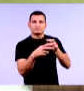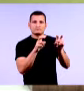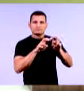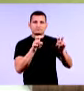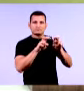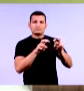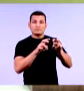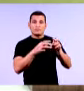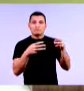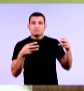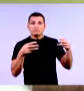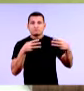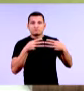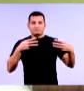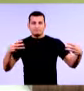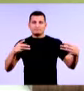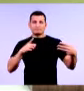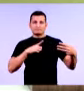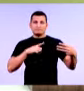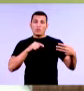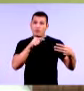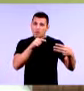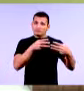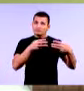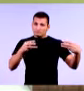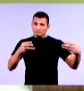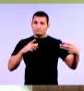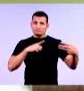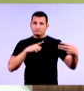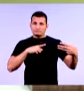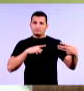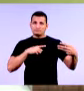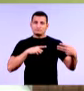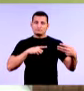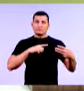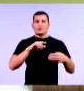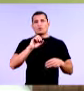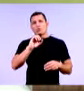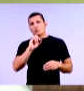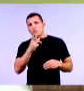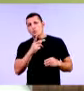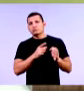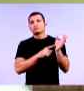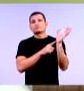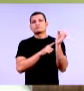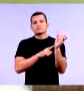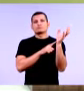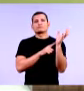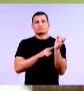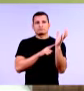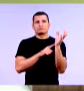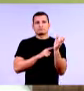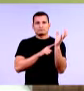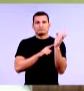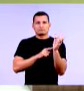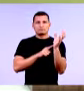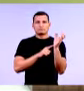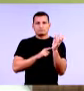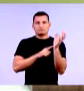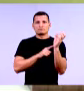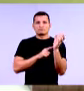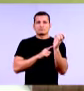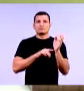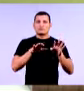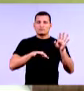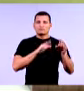rede. Então, por meio desses cabos ou por meio da famosa wireless, a famosa rede Wi-Fi que nós utilizamos e às vezes